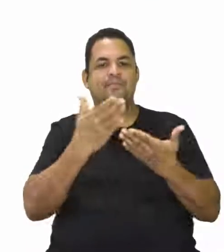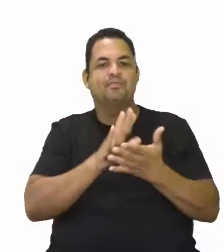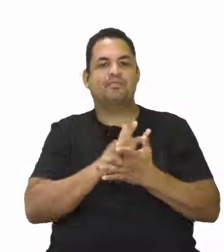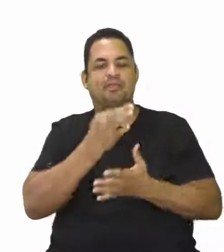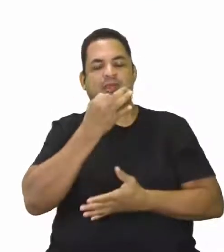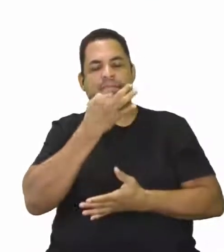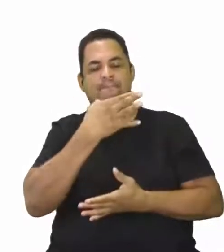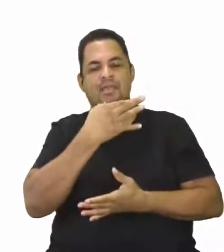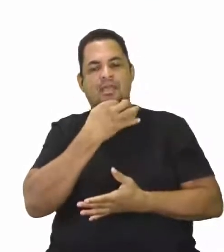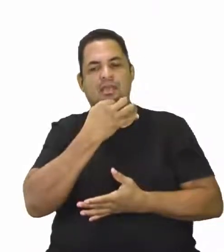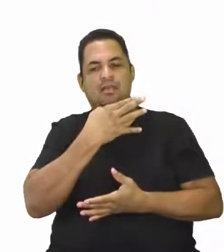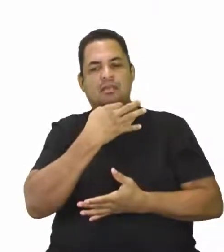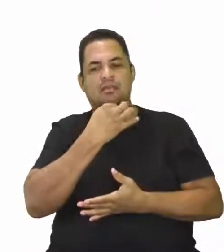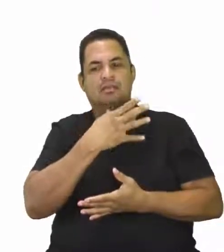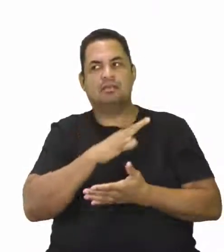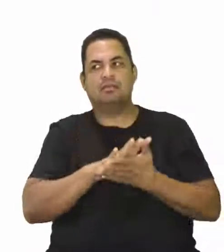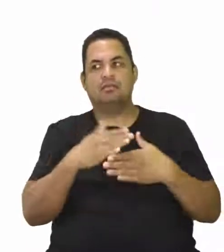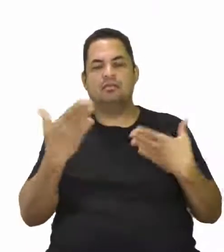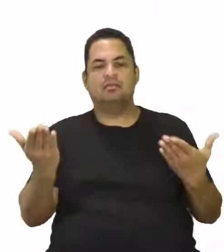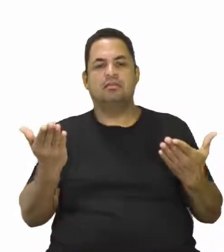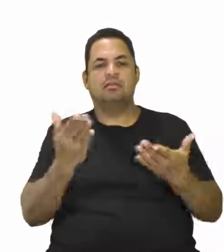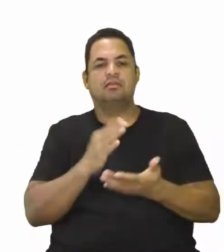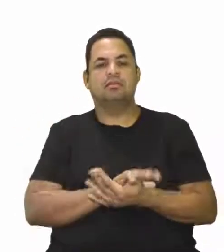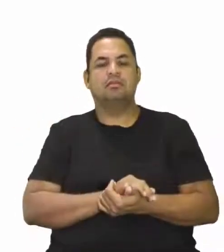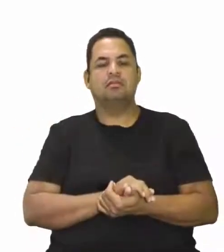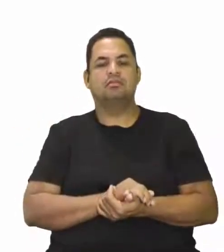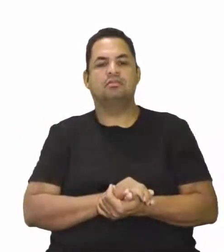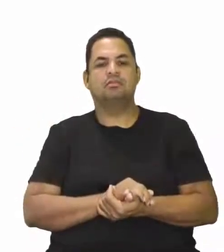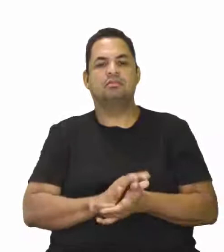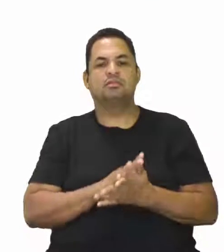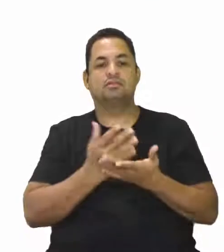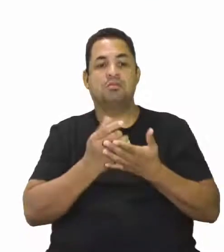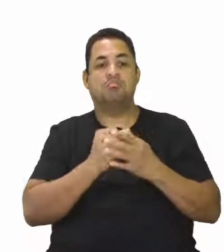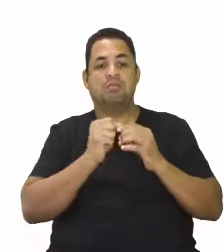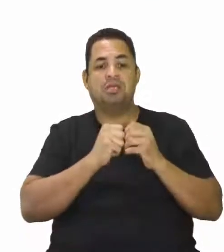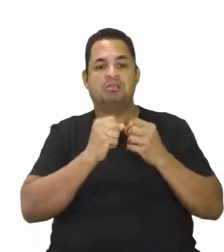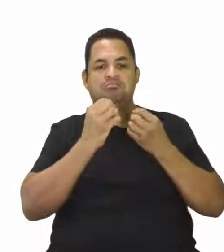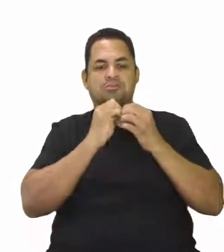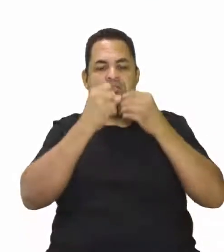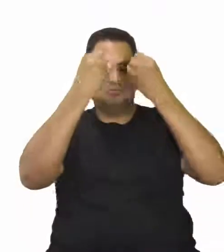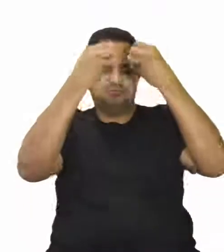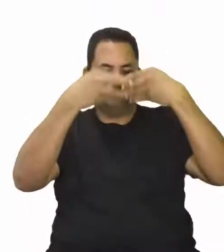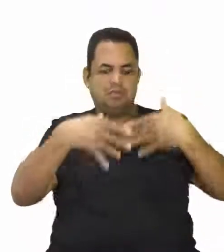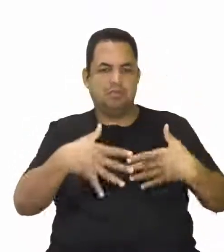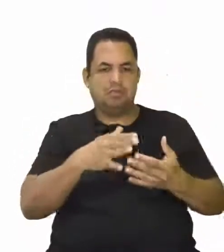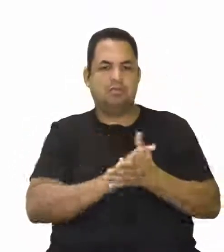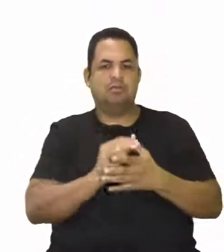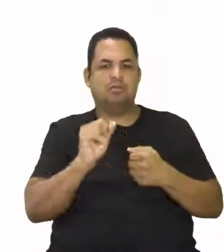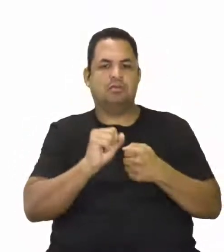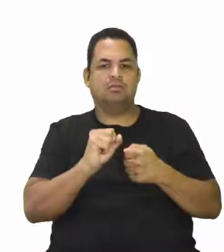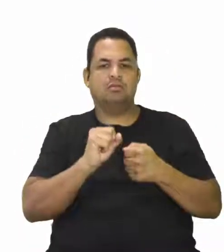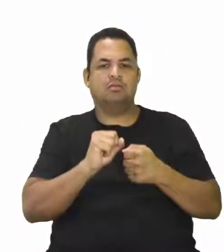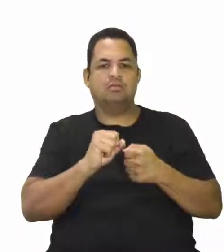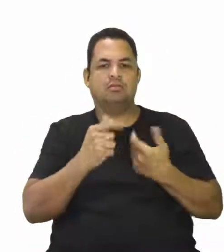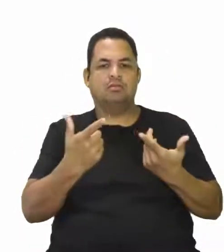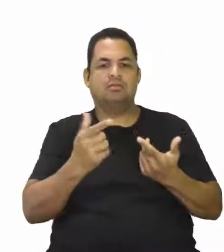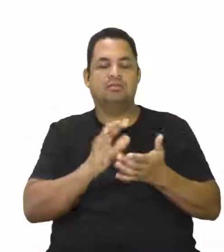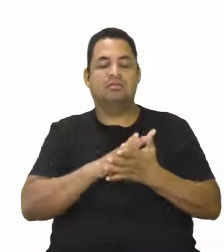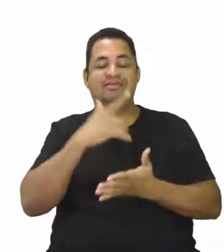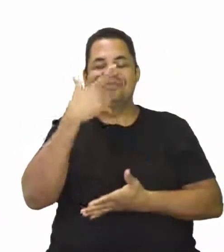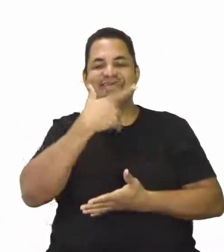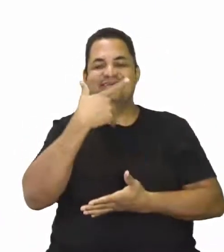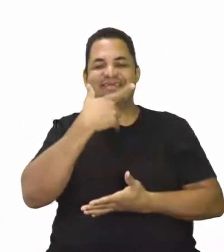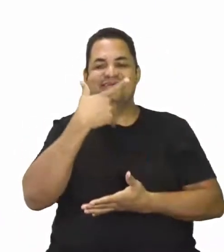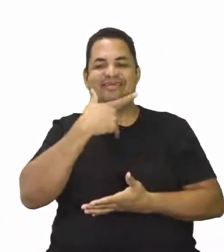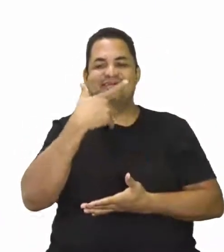as anedotas, elas já são ali bem claras. Elas já foram feitas para você rir.